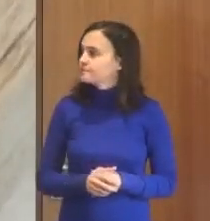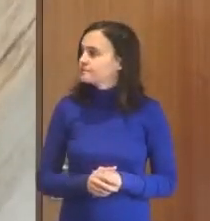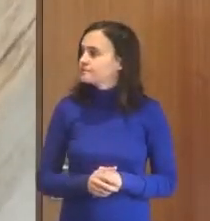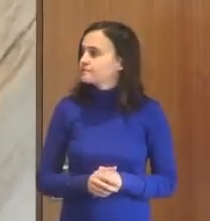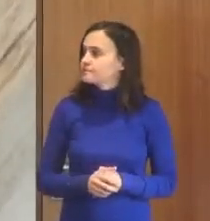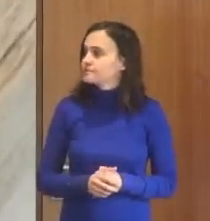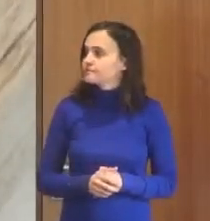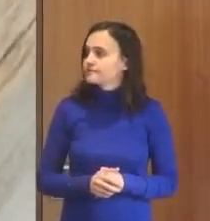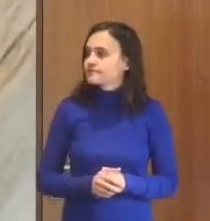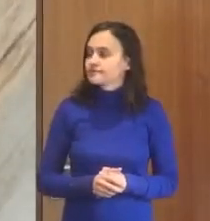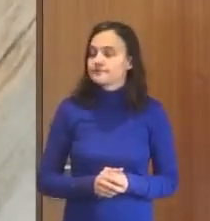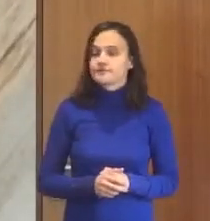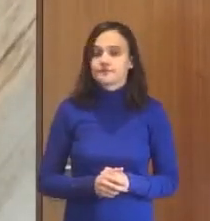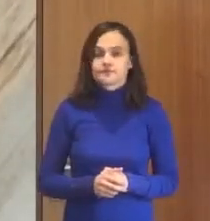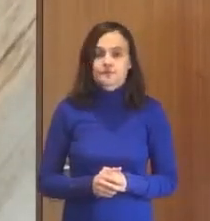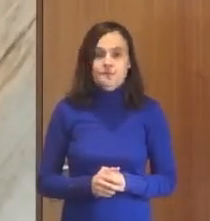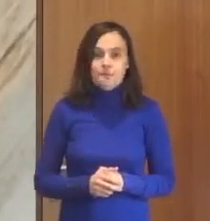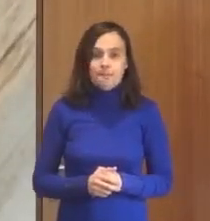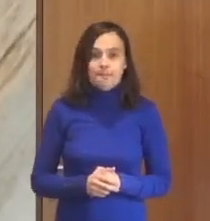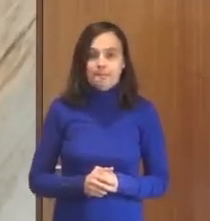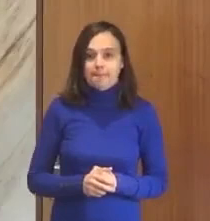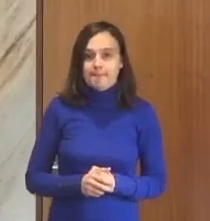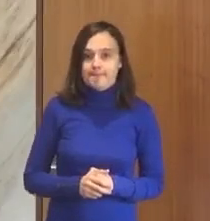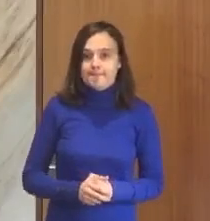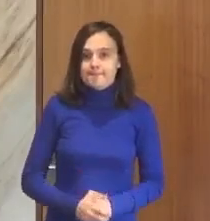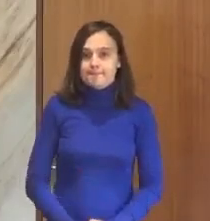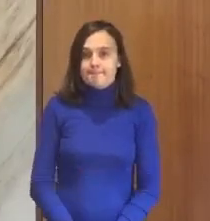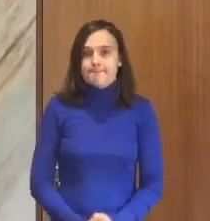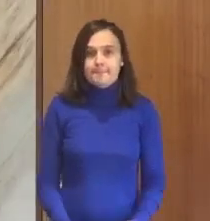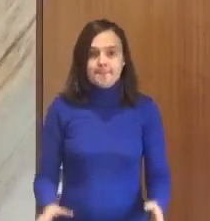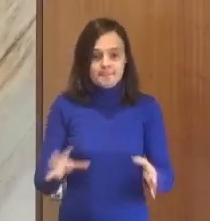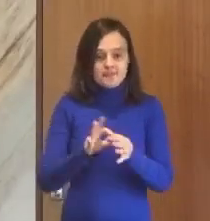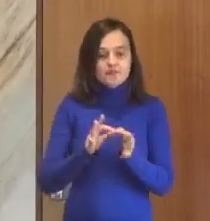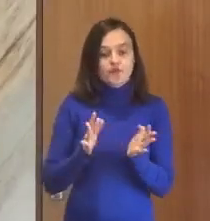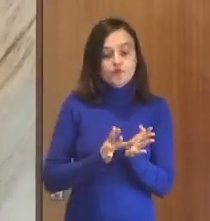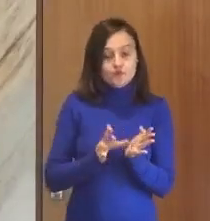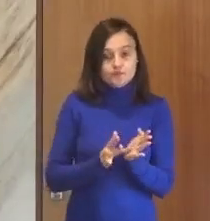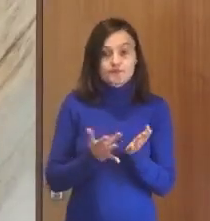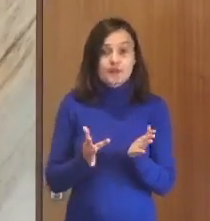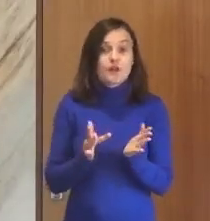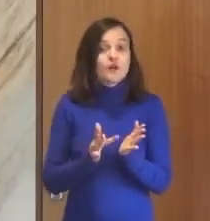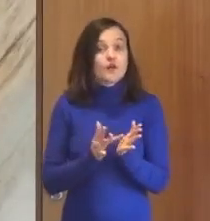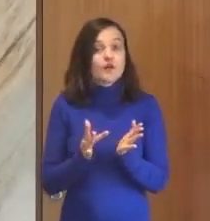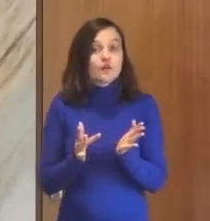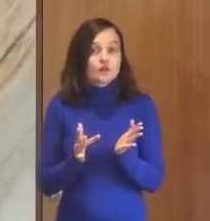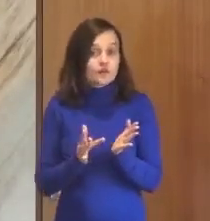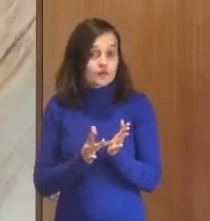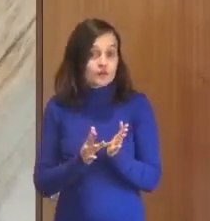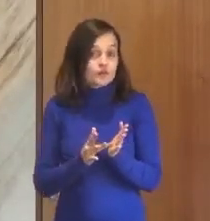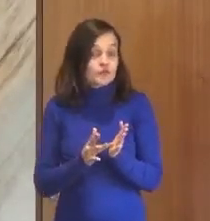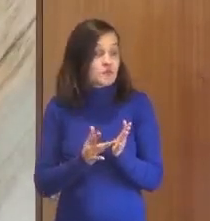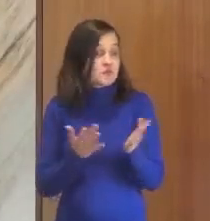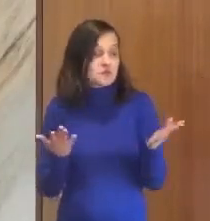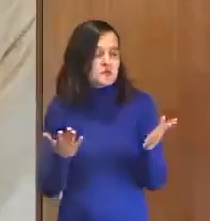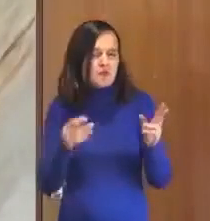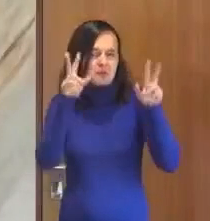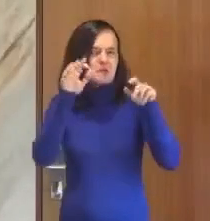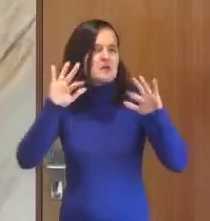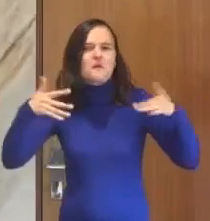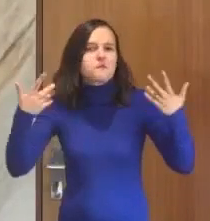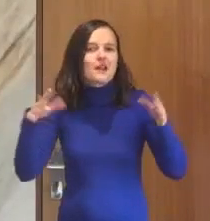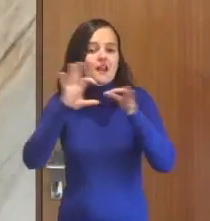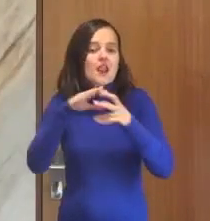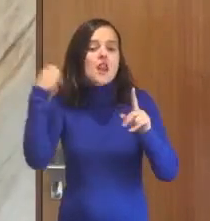Quanto propriamente à obra. A obra celebra a luta dos lusitanos contra